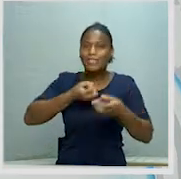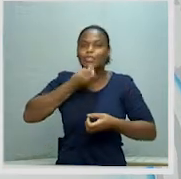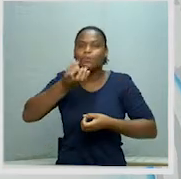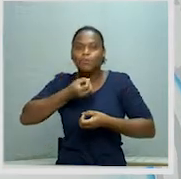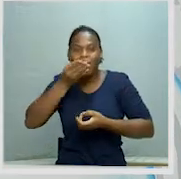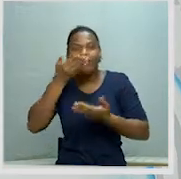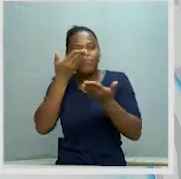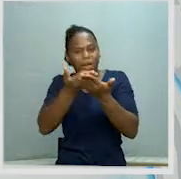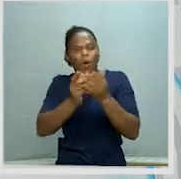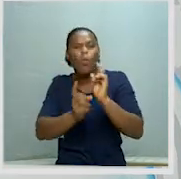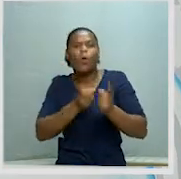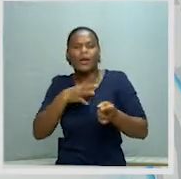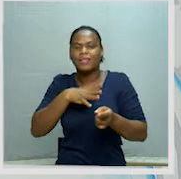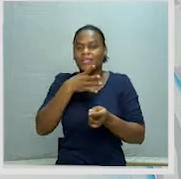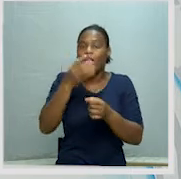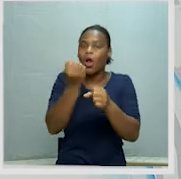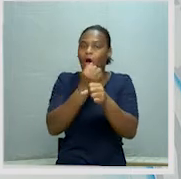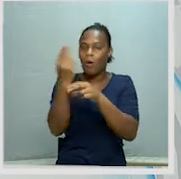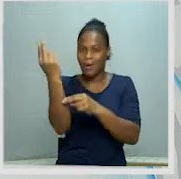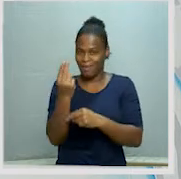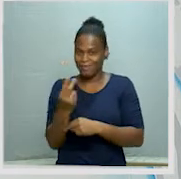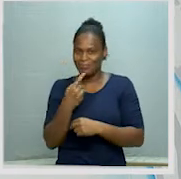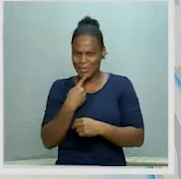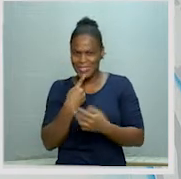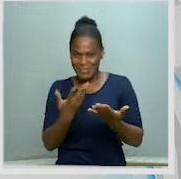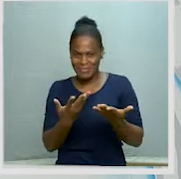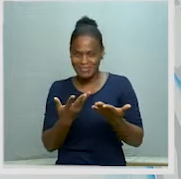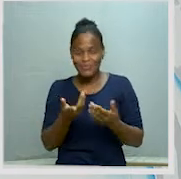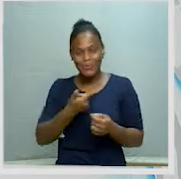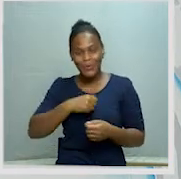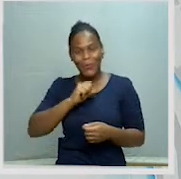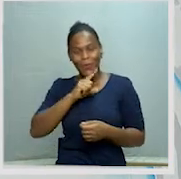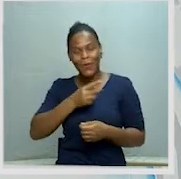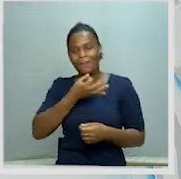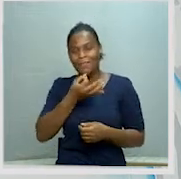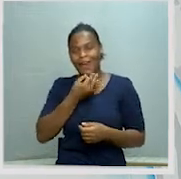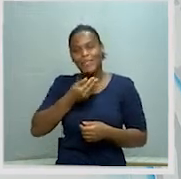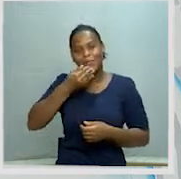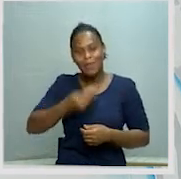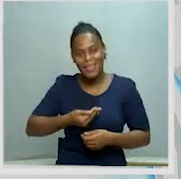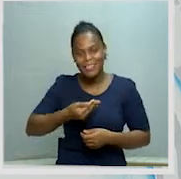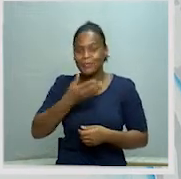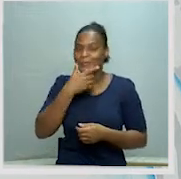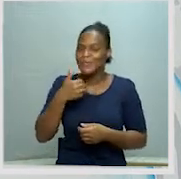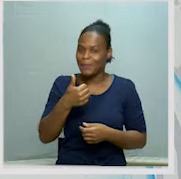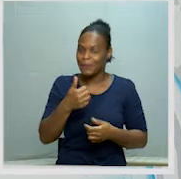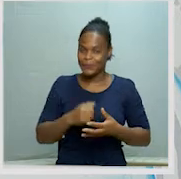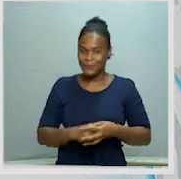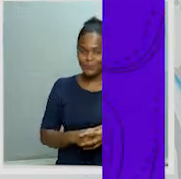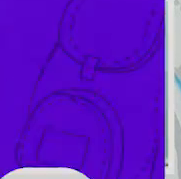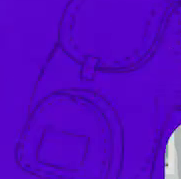significado àquela obra de arte. Assim, podemos falar em quê? Experiência estética.